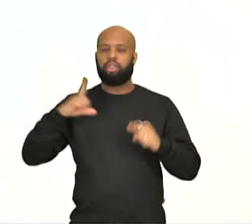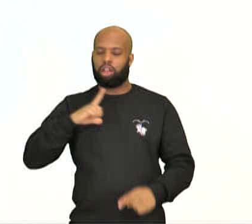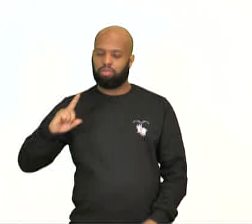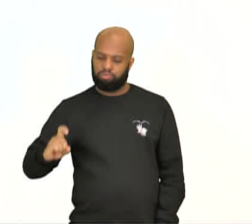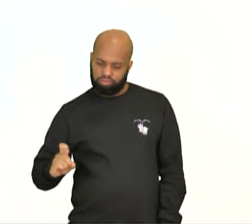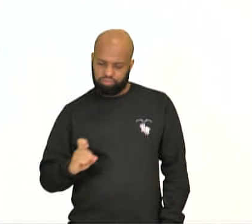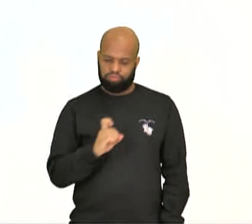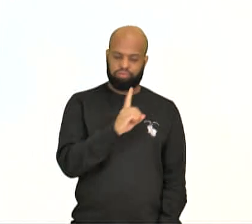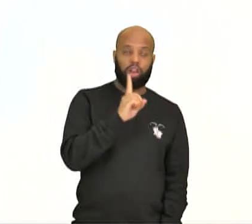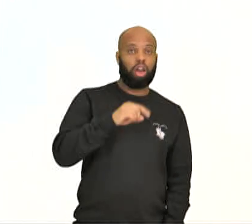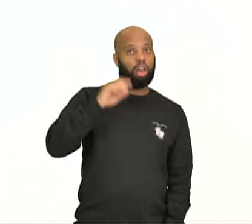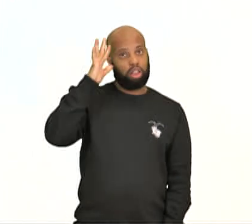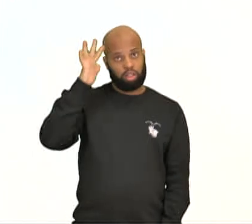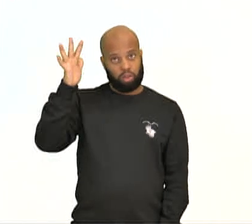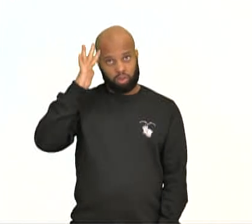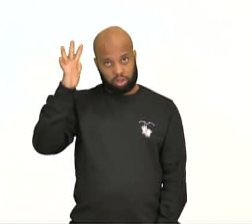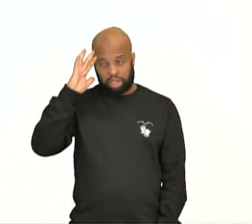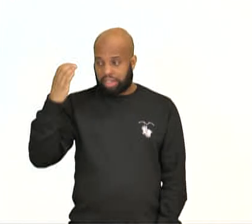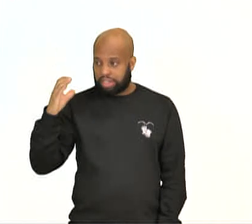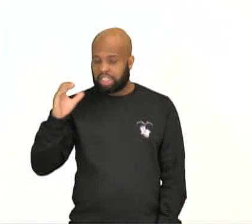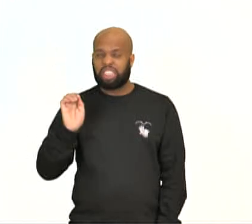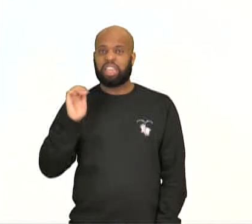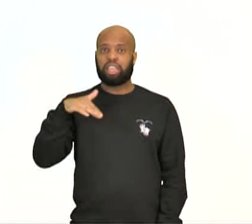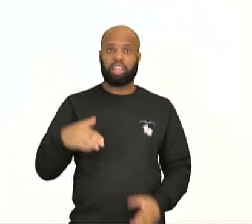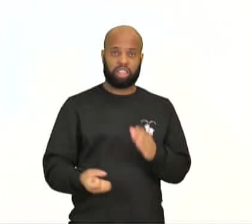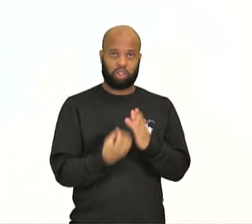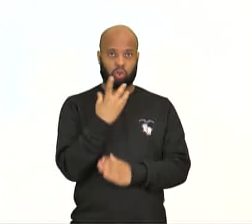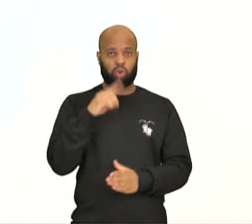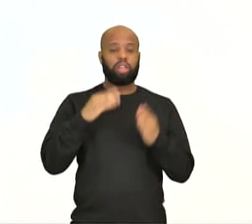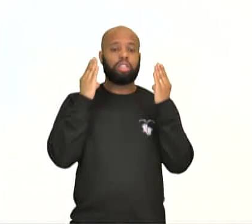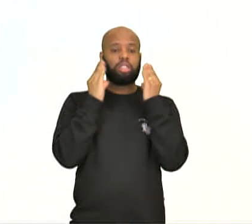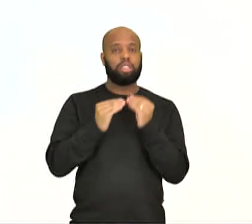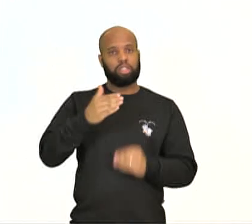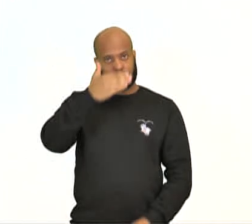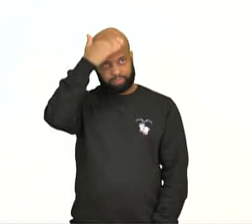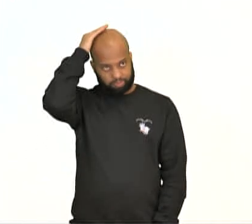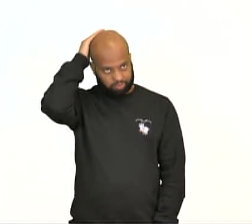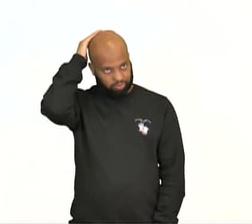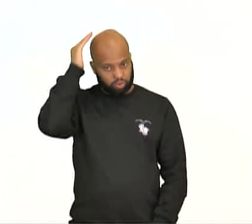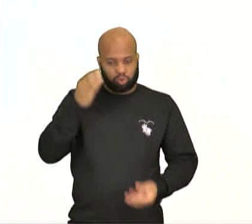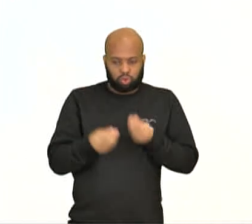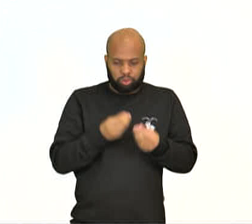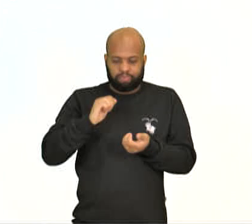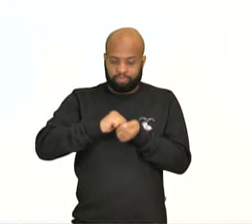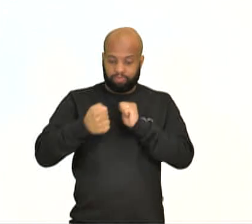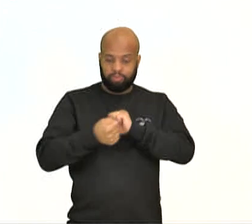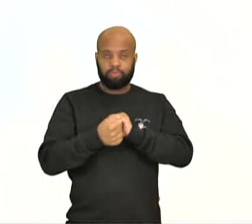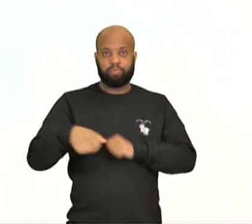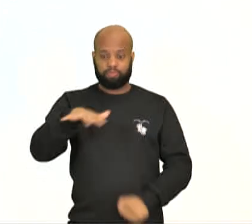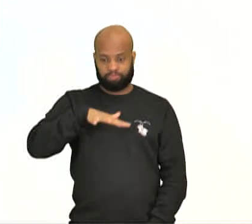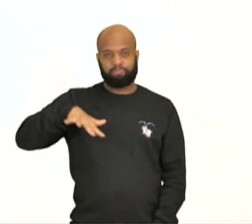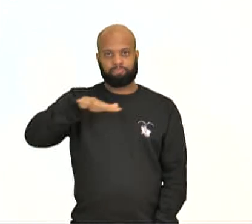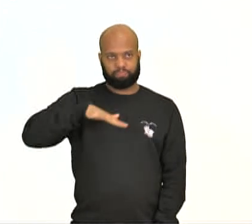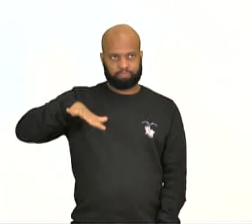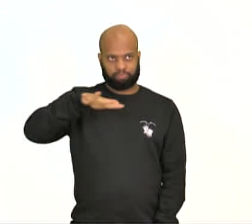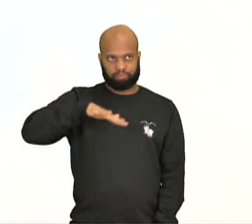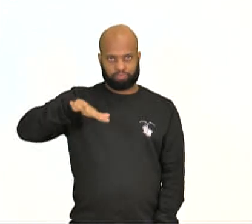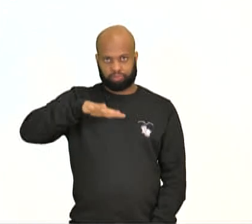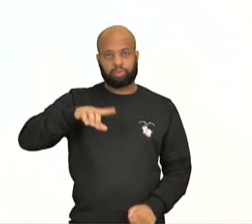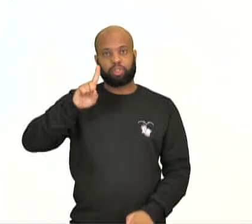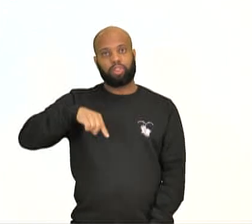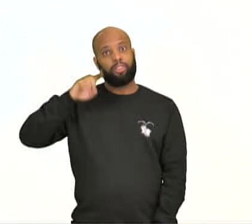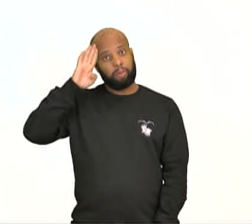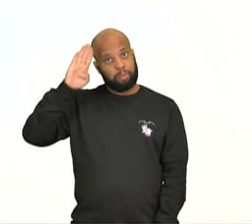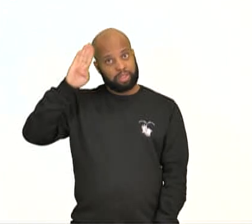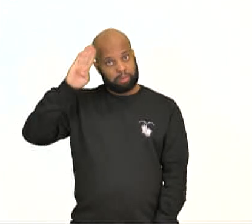científica elaborada por Charles Darwin em 1859 sobre a adaptação das espécies ao meio, ou, segundo a principal teoria